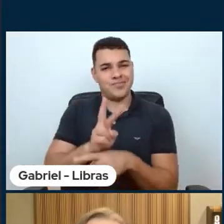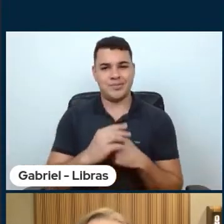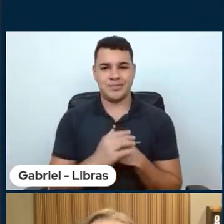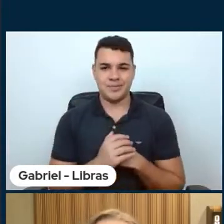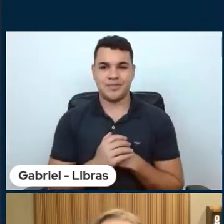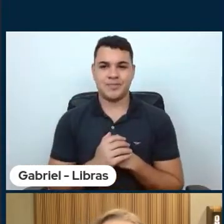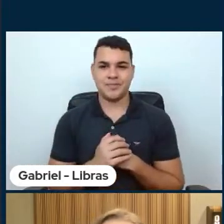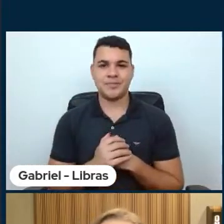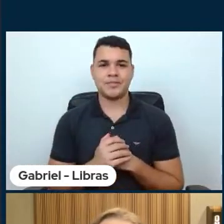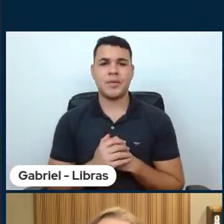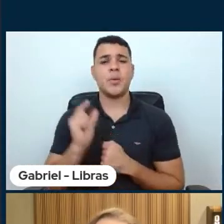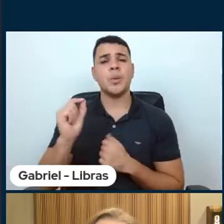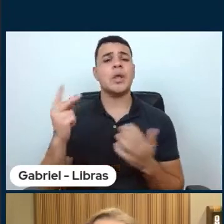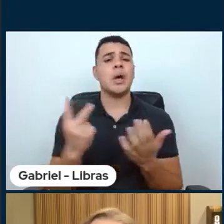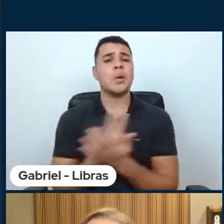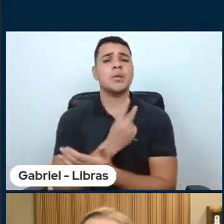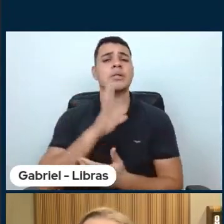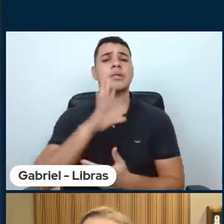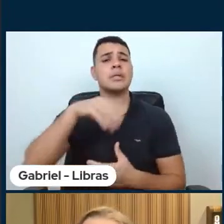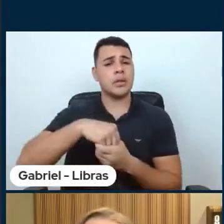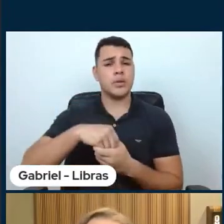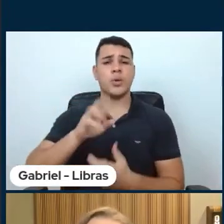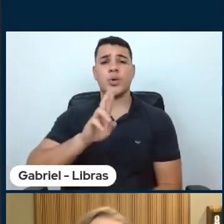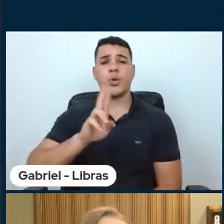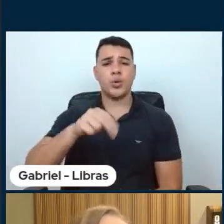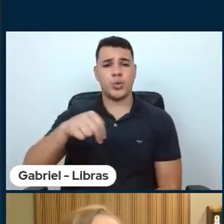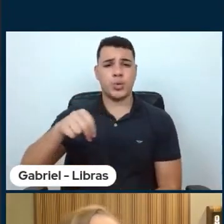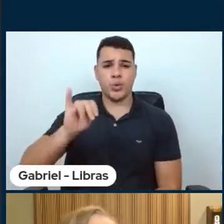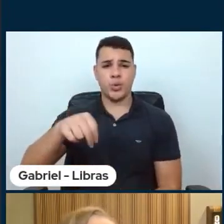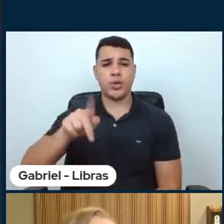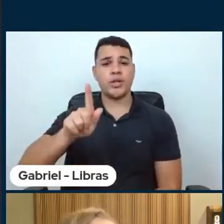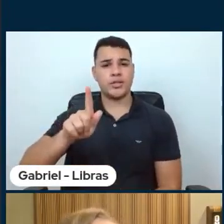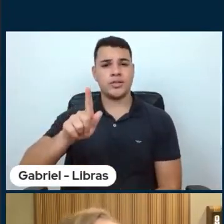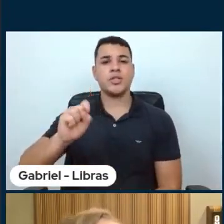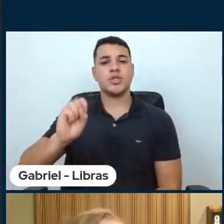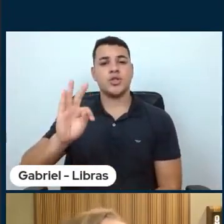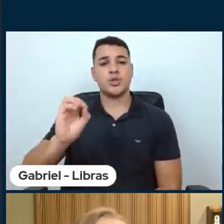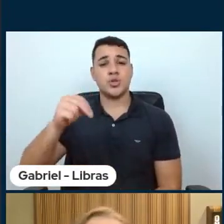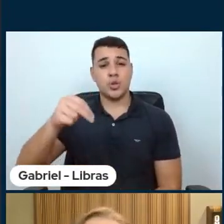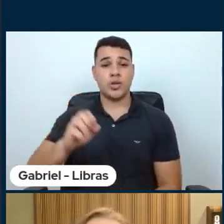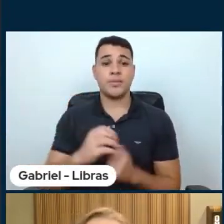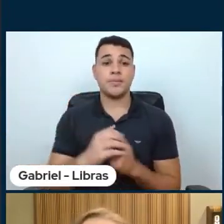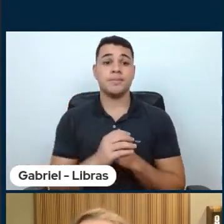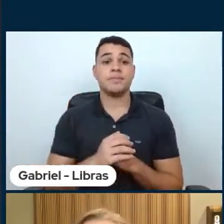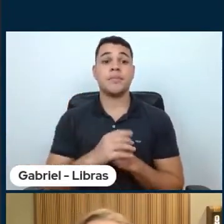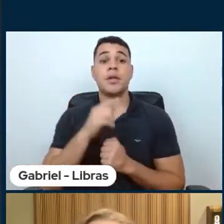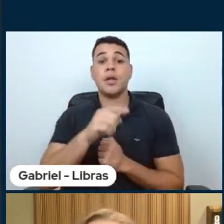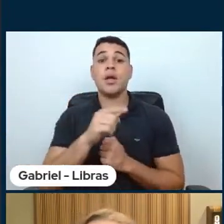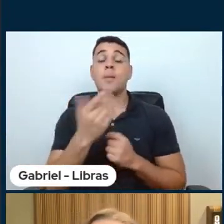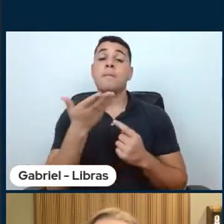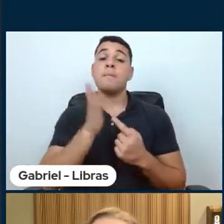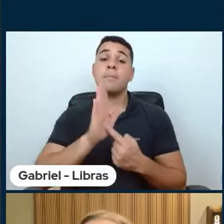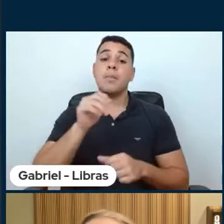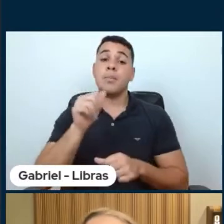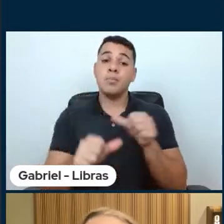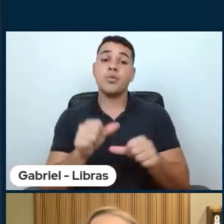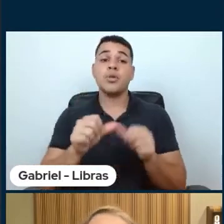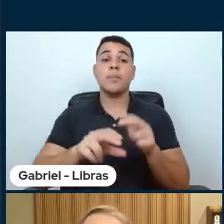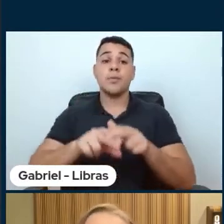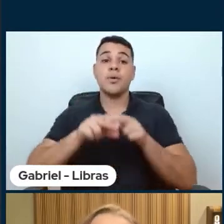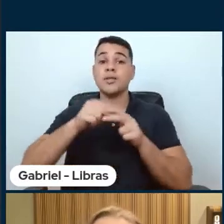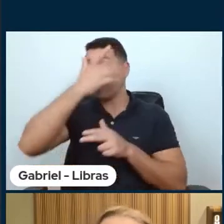aumentaram porque a narrativa muito gostoso com a Jam faz doação de Joana funciona bem para caramba e